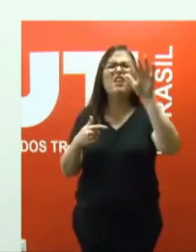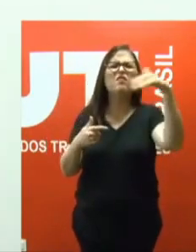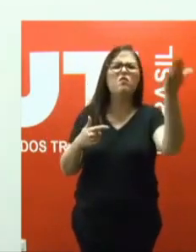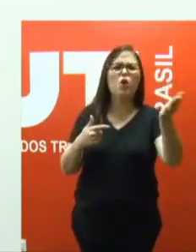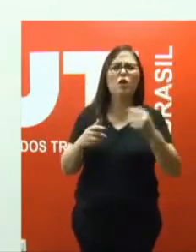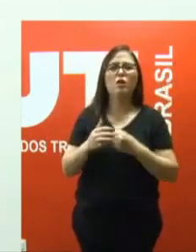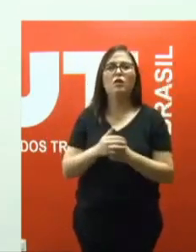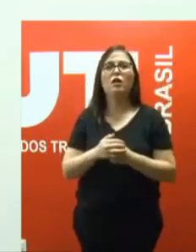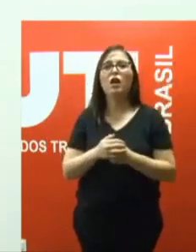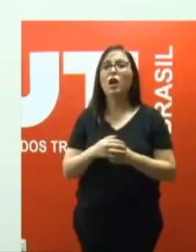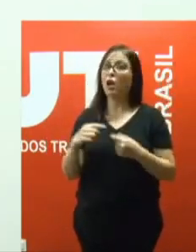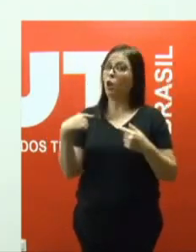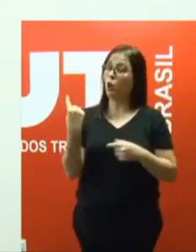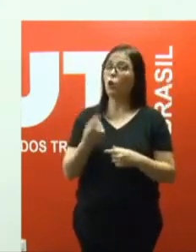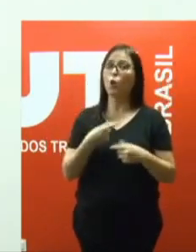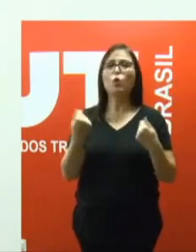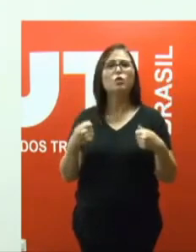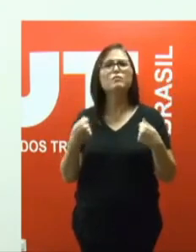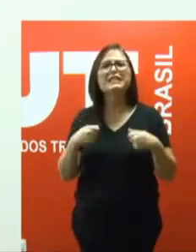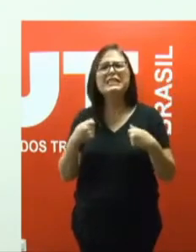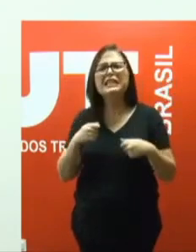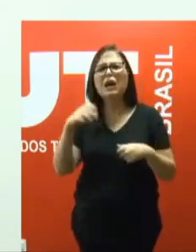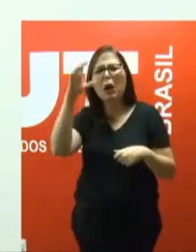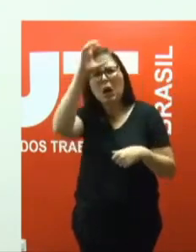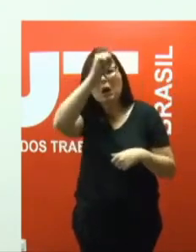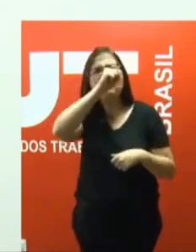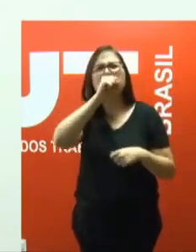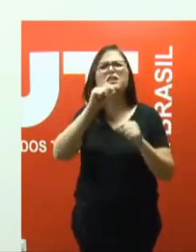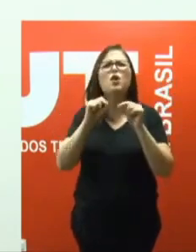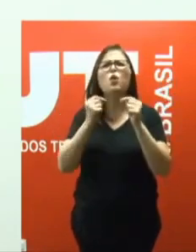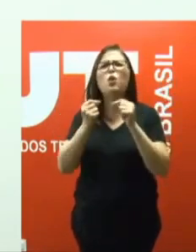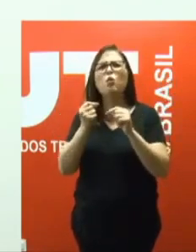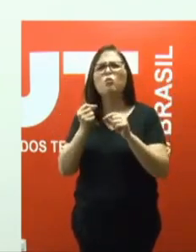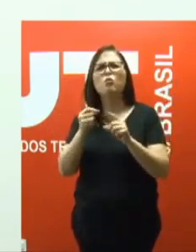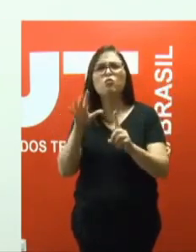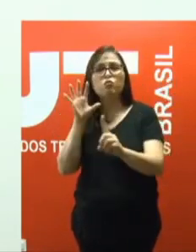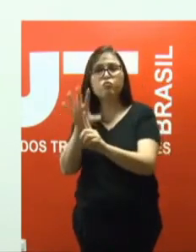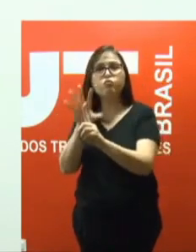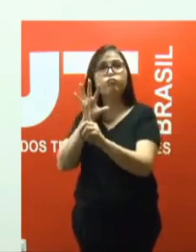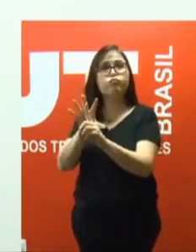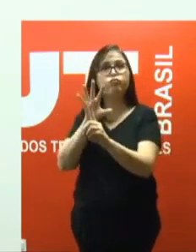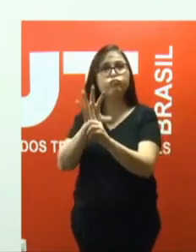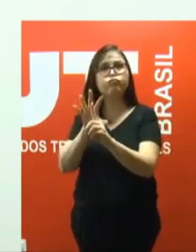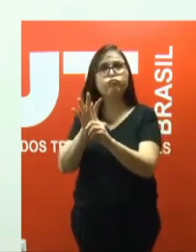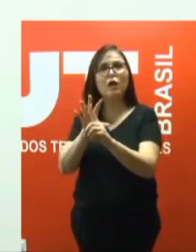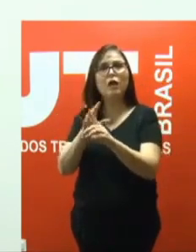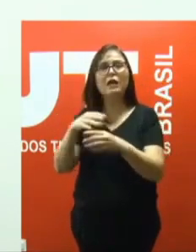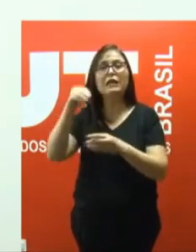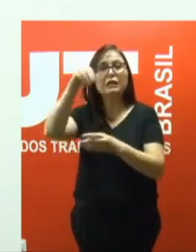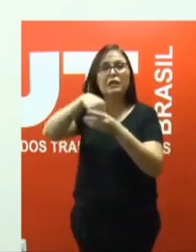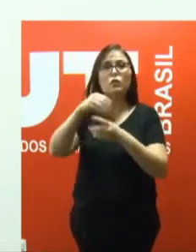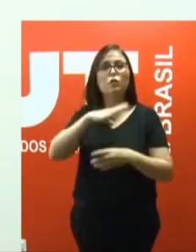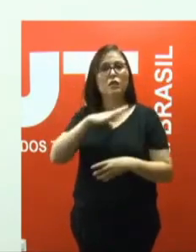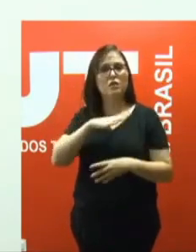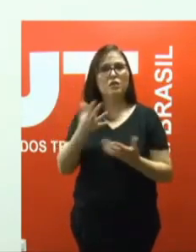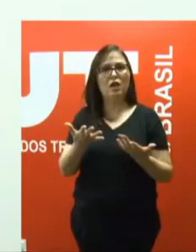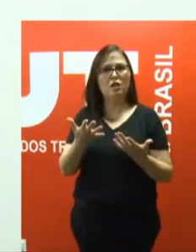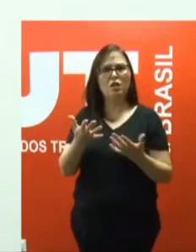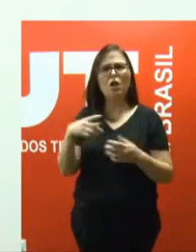com o movimento que a gente tem, a fazer pressão na cidade onde as pessoas moram. Os deputados têm casa.